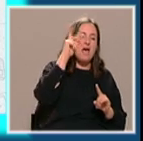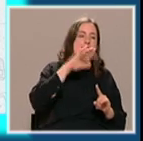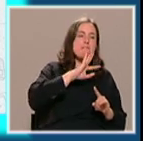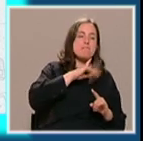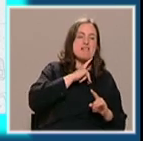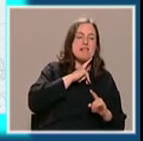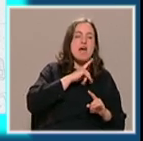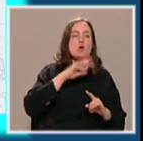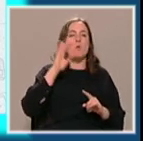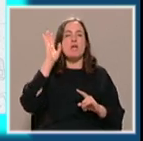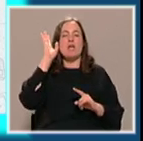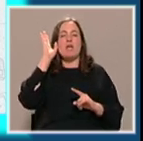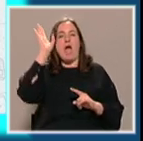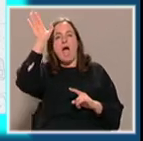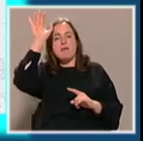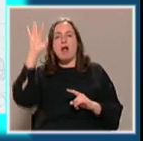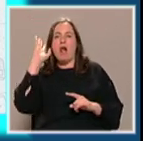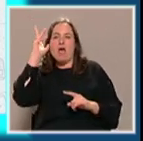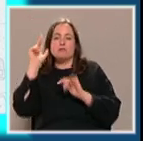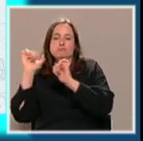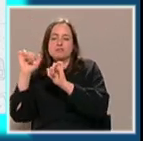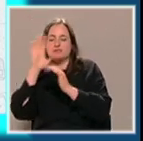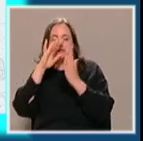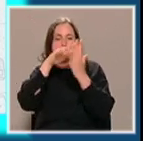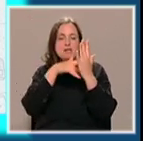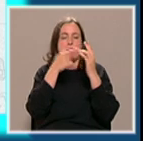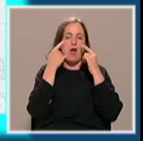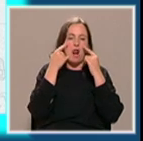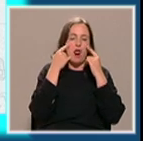materno. E se olharmos para esta tabela, conseguimos perceber